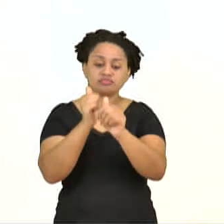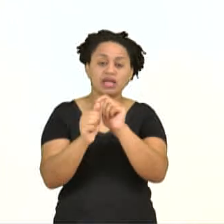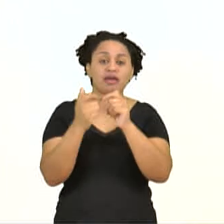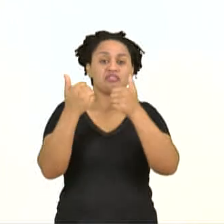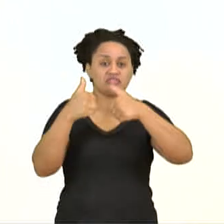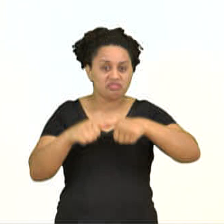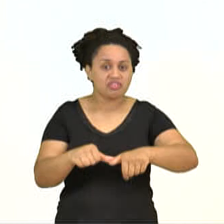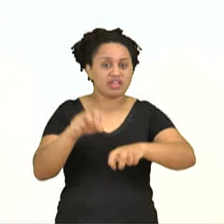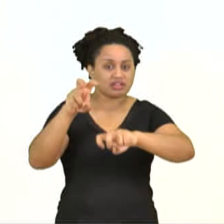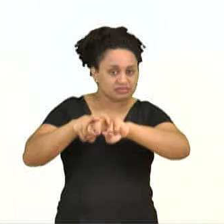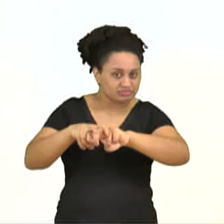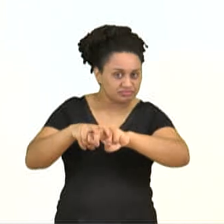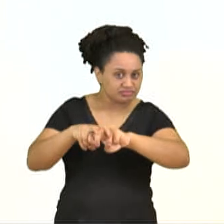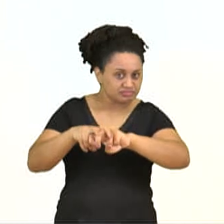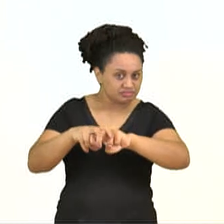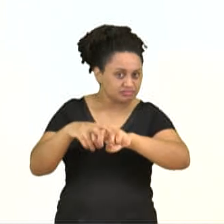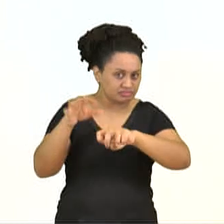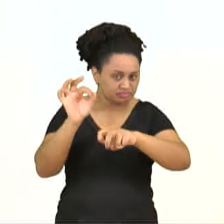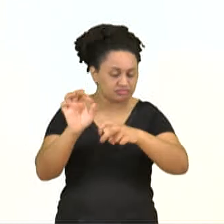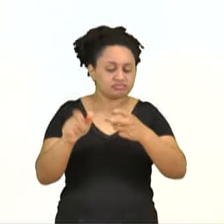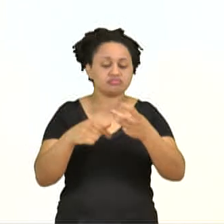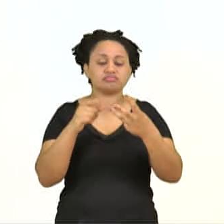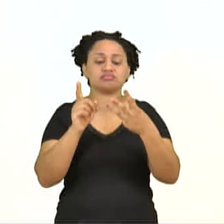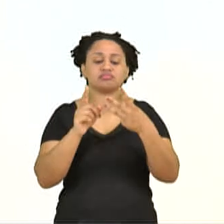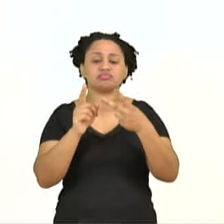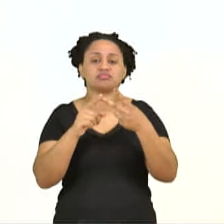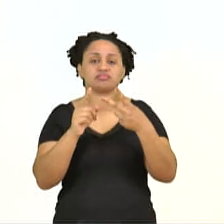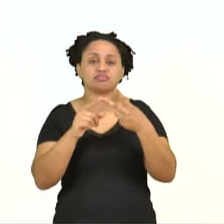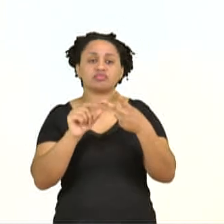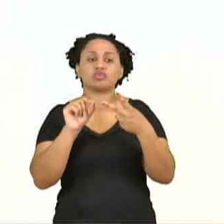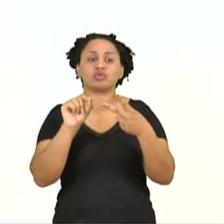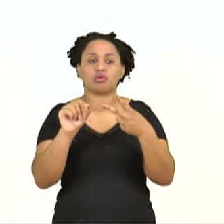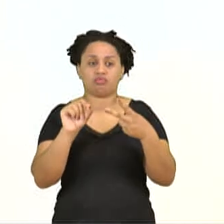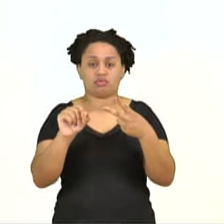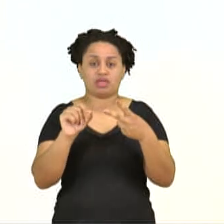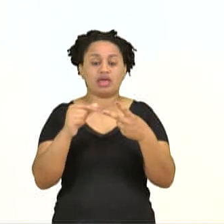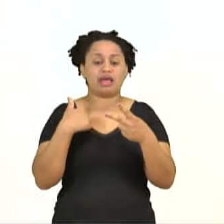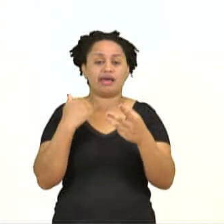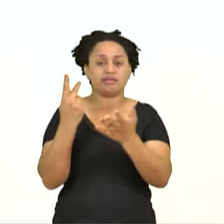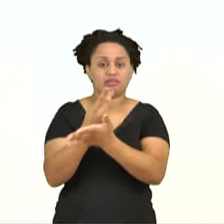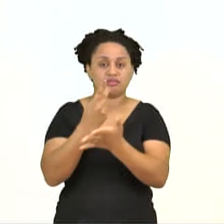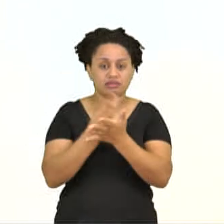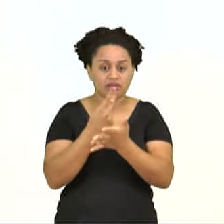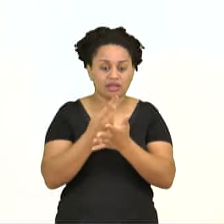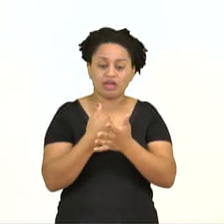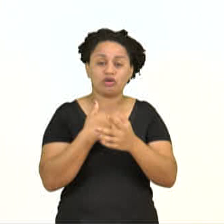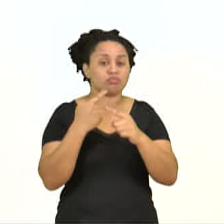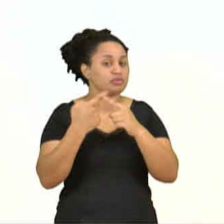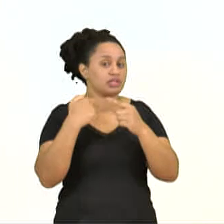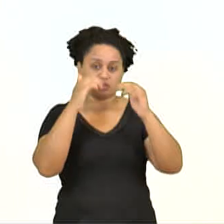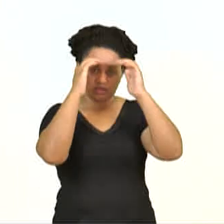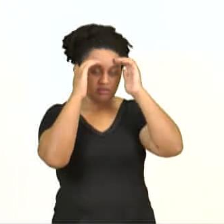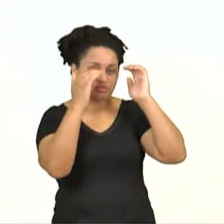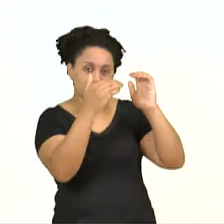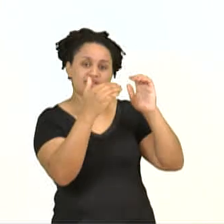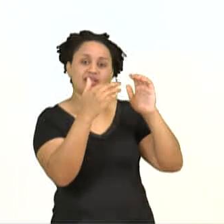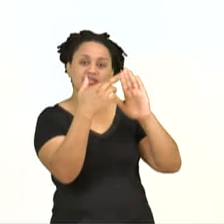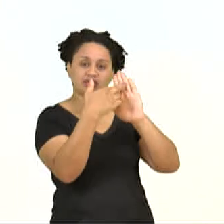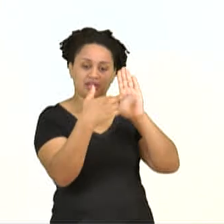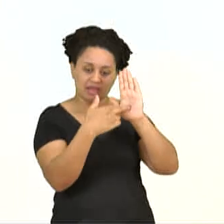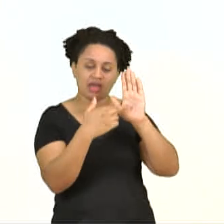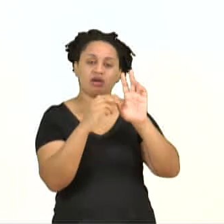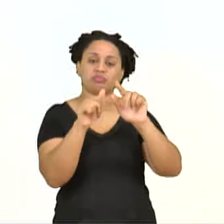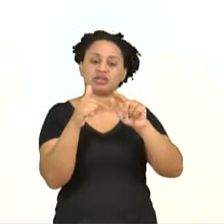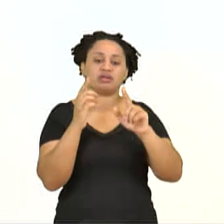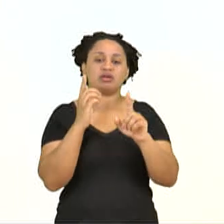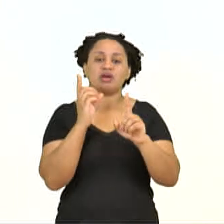partida? A segunda. Faltas são infrações às regras envolvendo contato físico ou